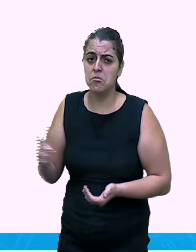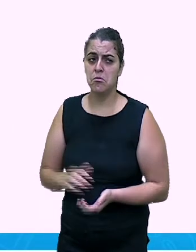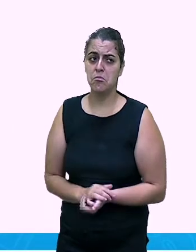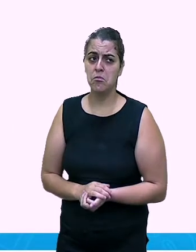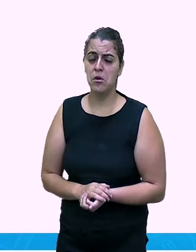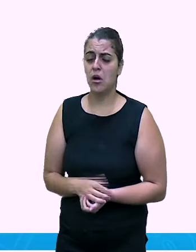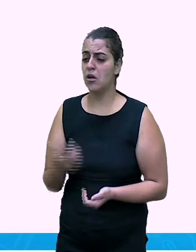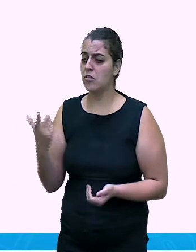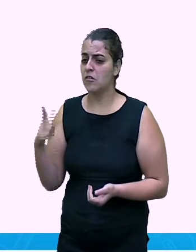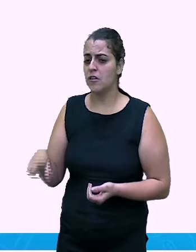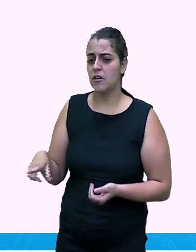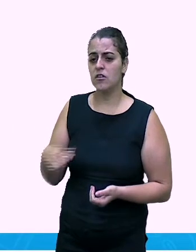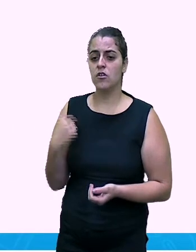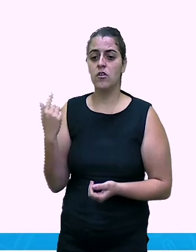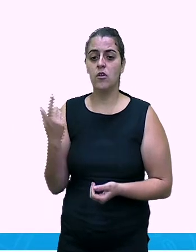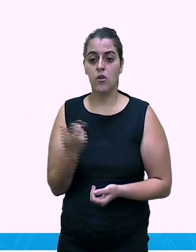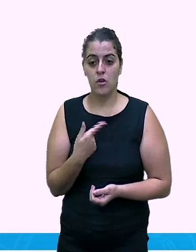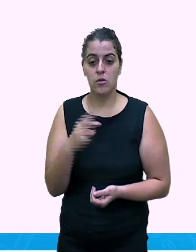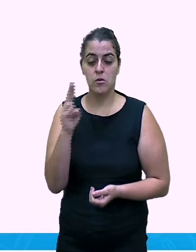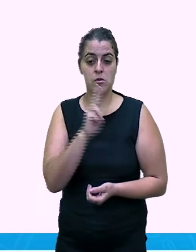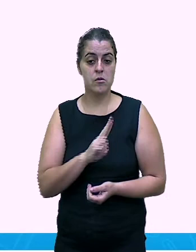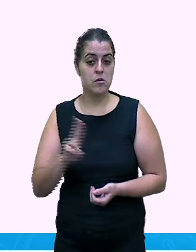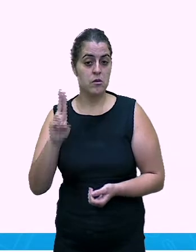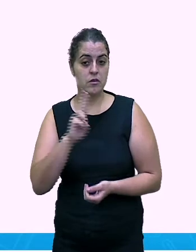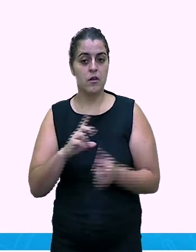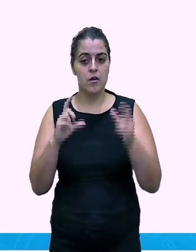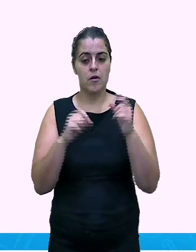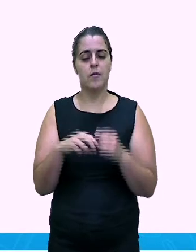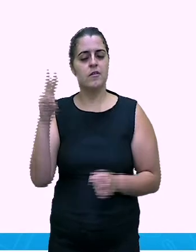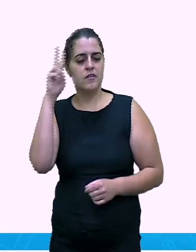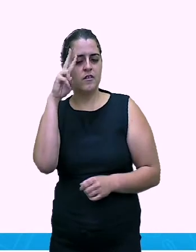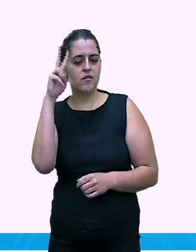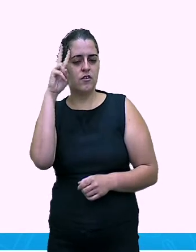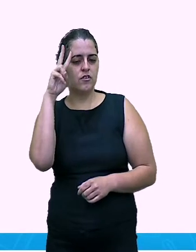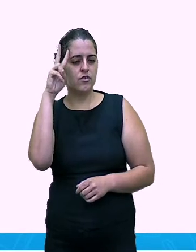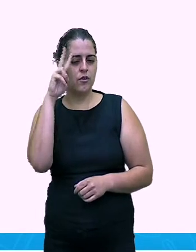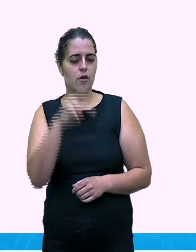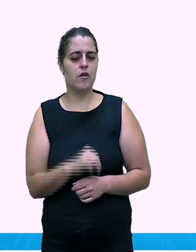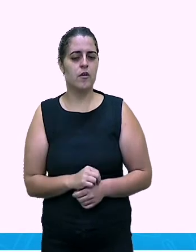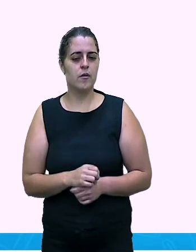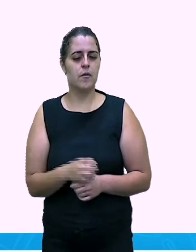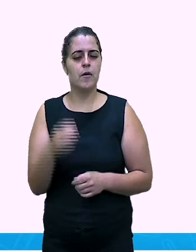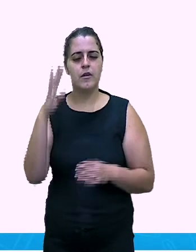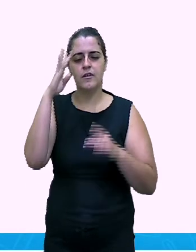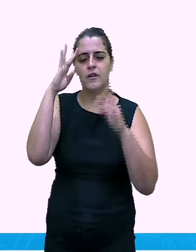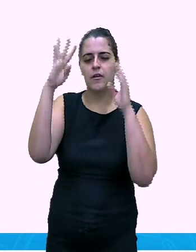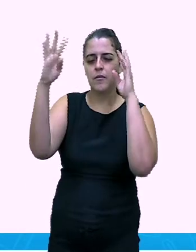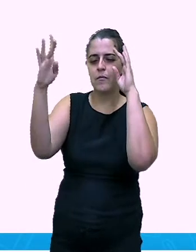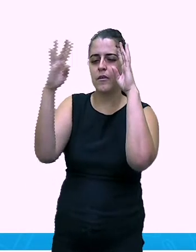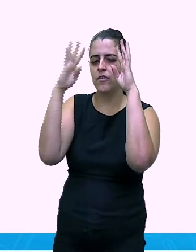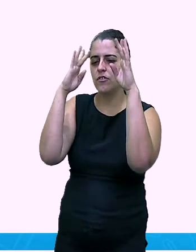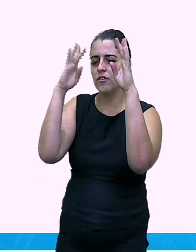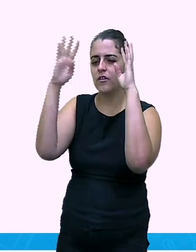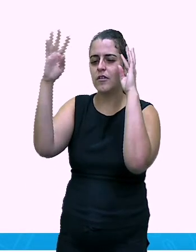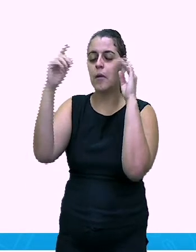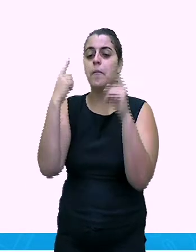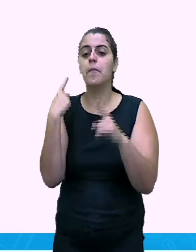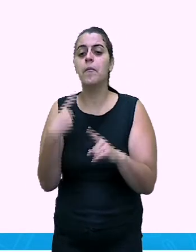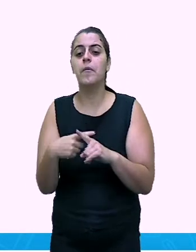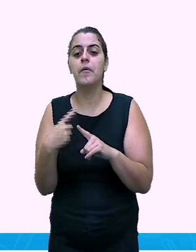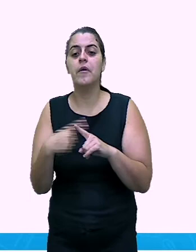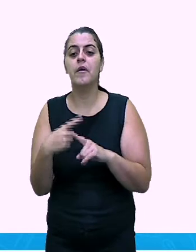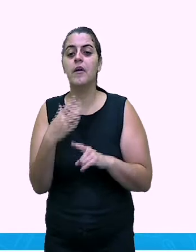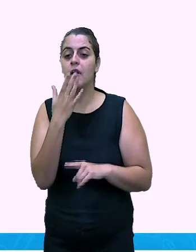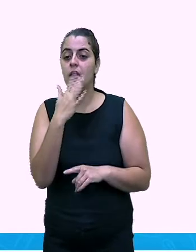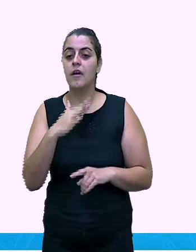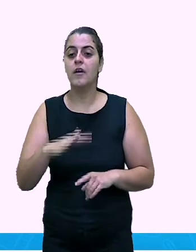Muitas das vezes nós usamos essas histórias com essa imaginação toda porque a